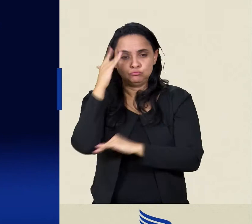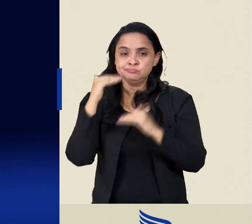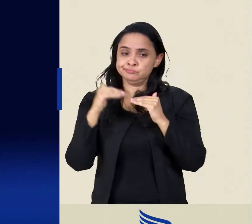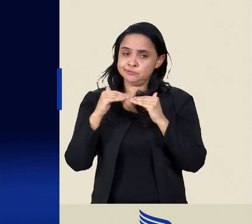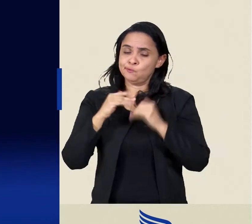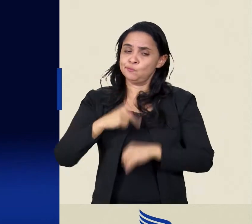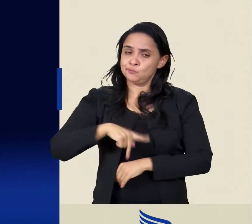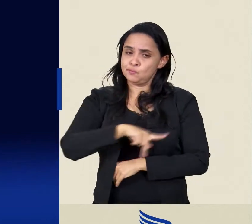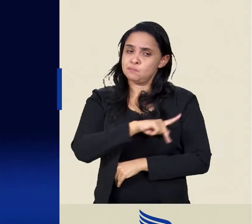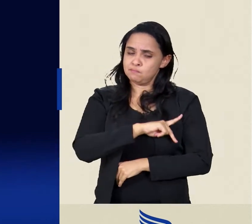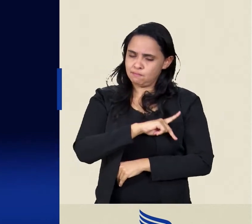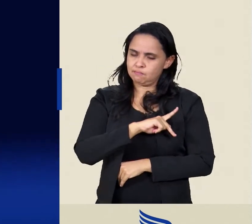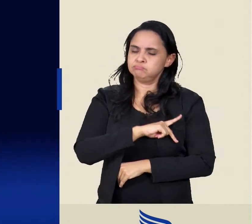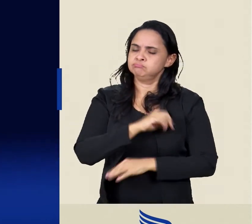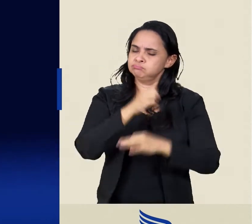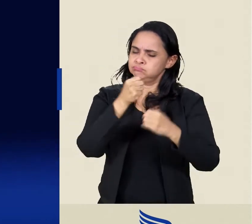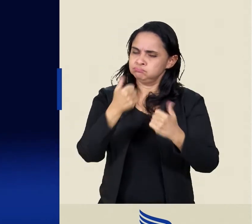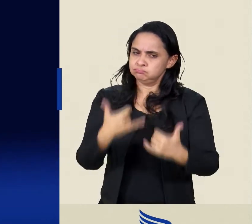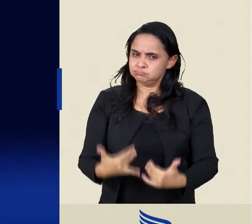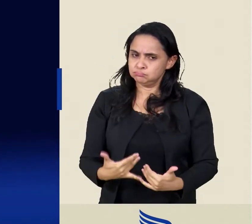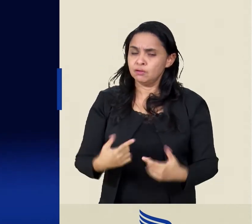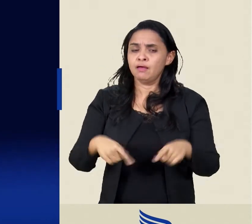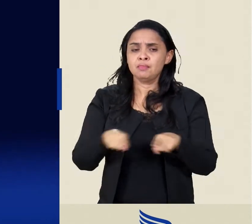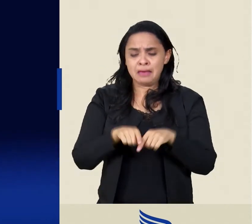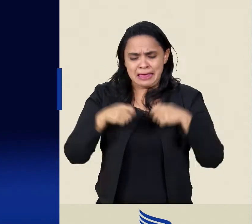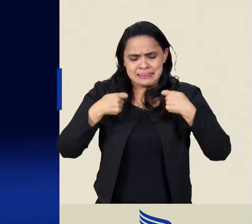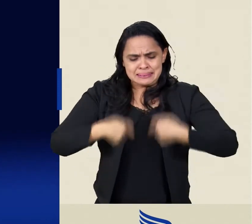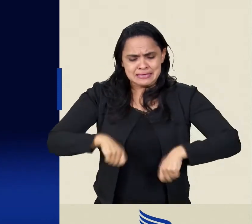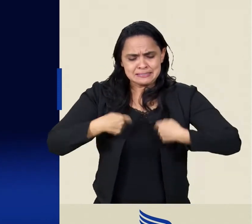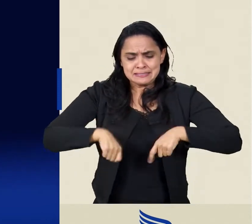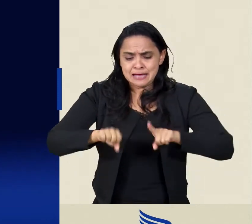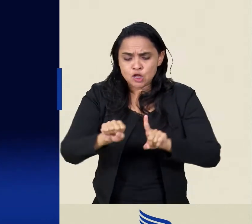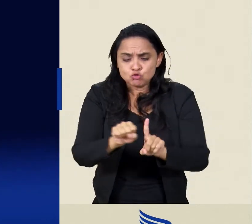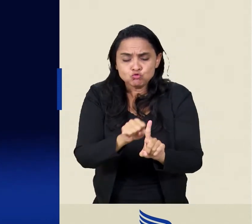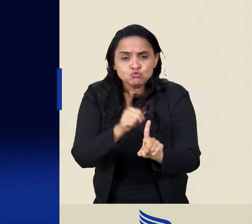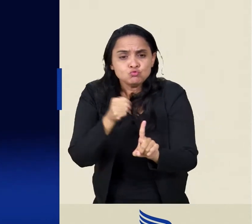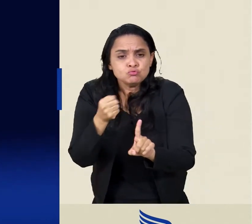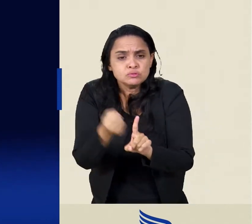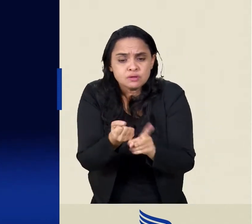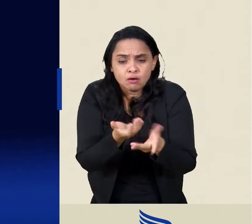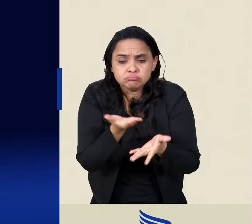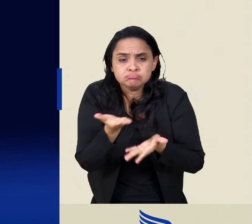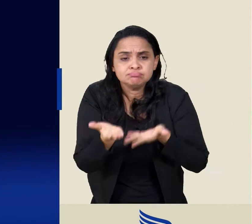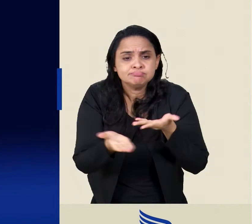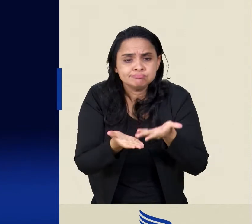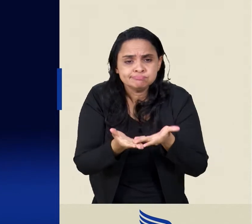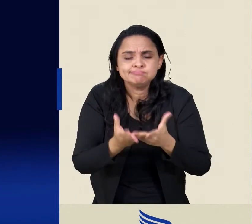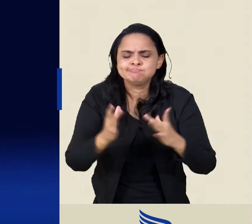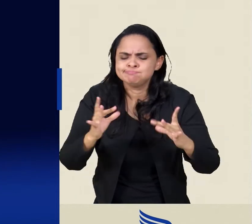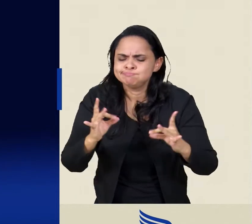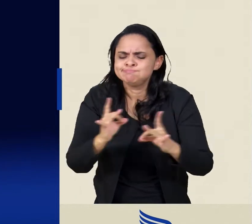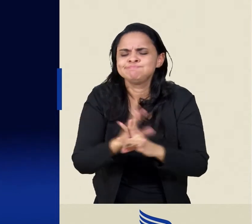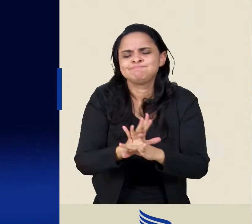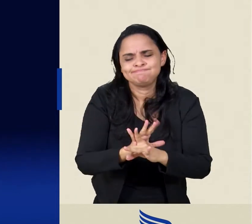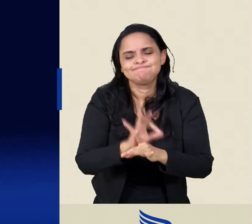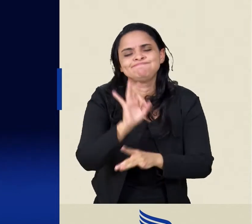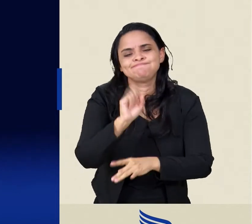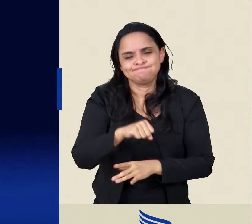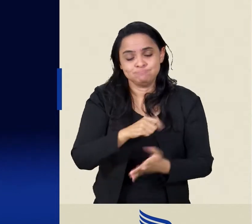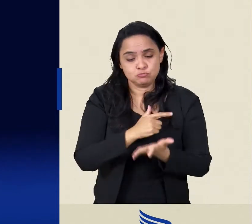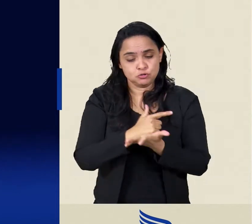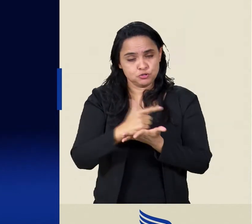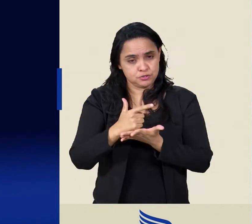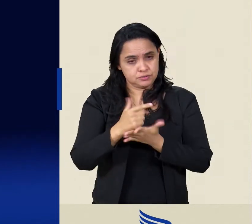14. Também supre as necessidades sociais das pessoas, Gênesis capítulo 2, versículo